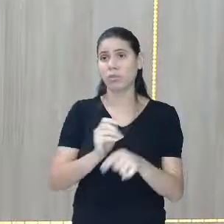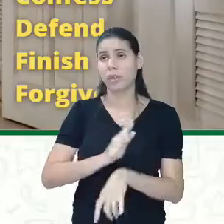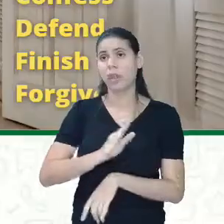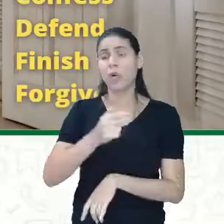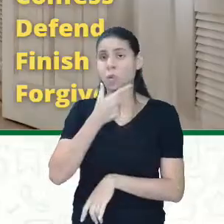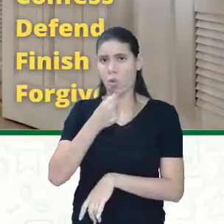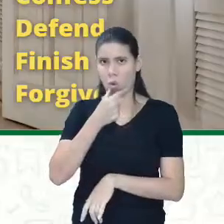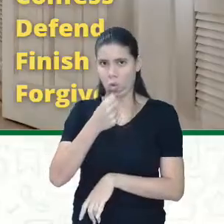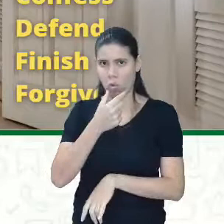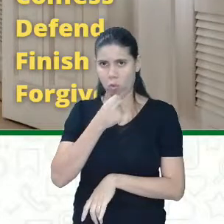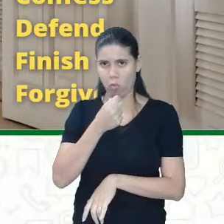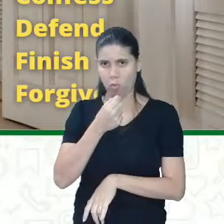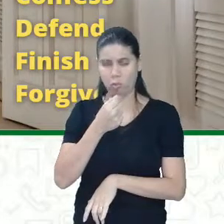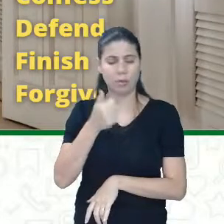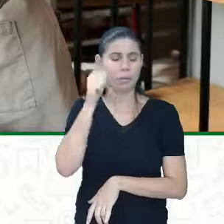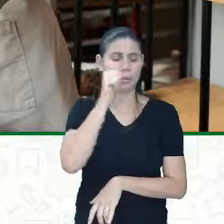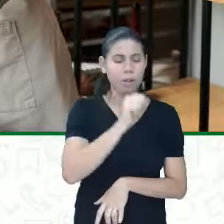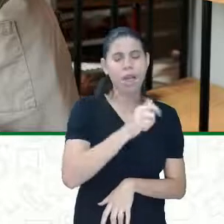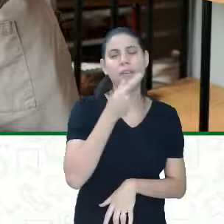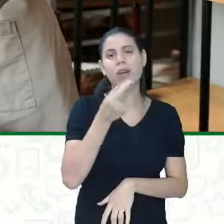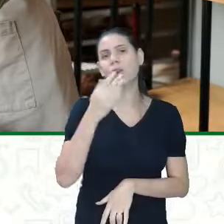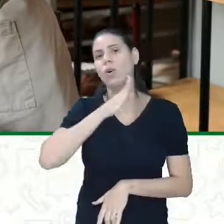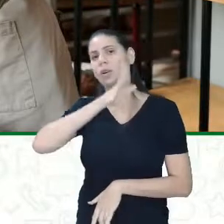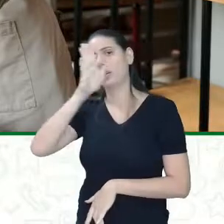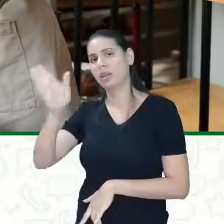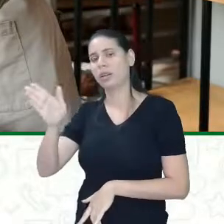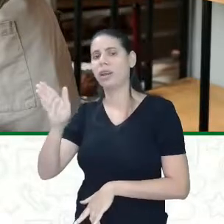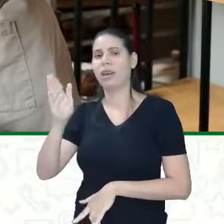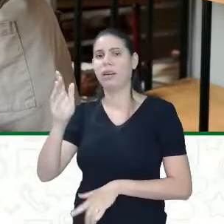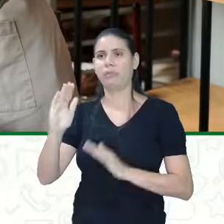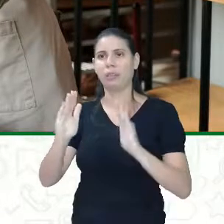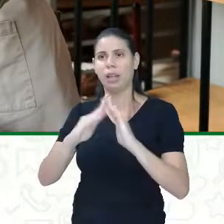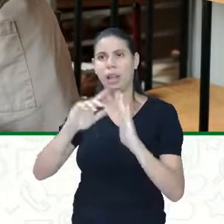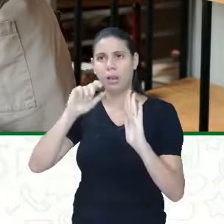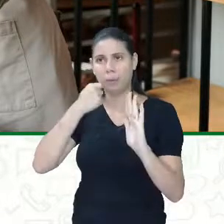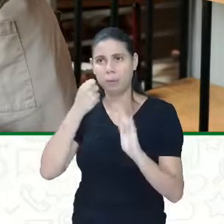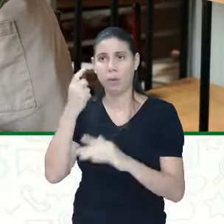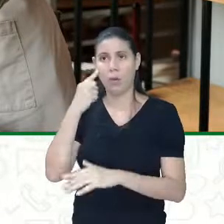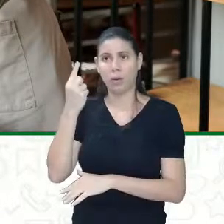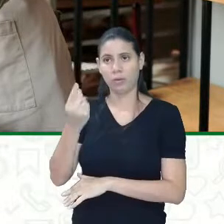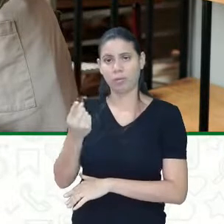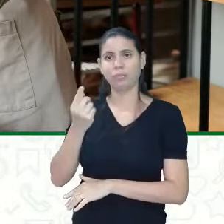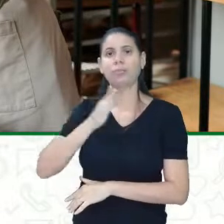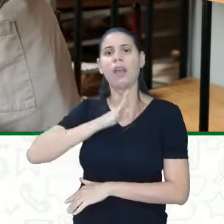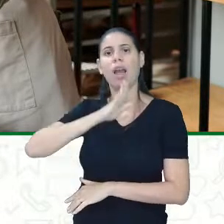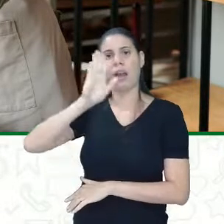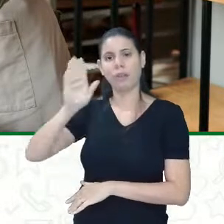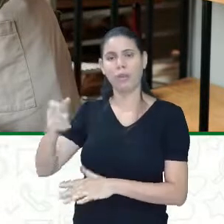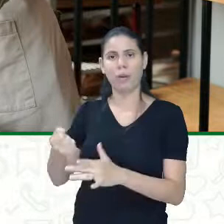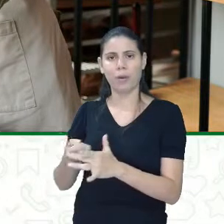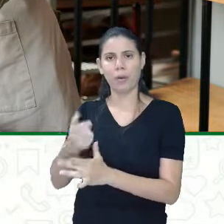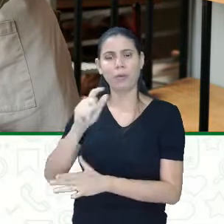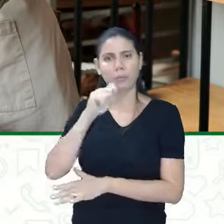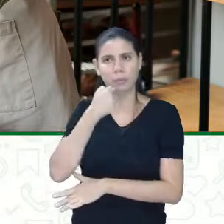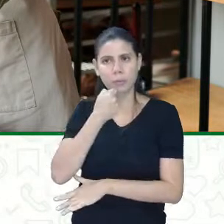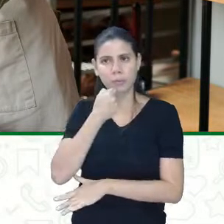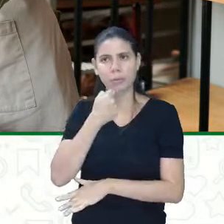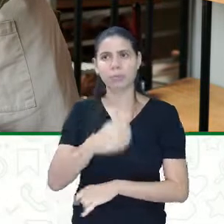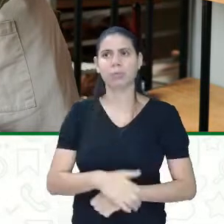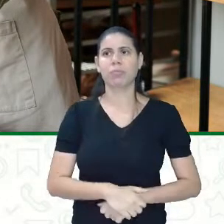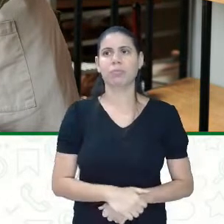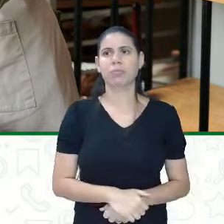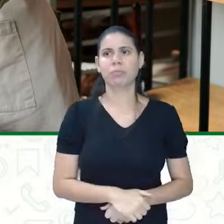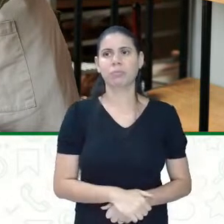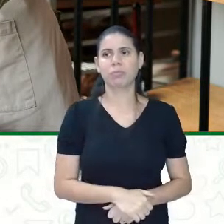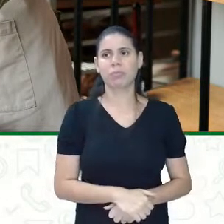foi? Foi ela que falou que ia na padaria, isso. Então, tá aí a moça na padaria. Olha lá. Would you like anything else? Então,